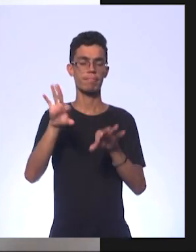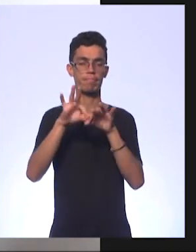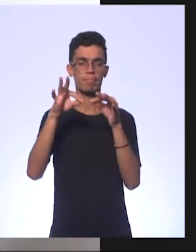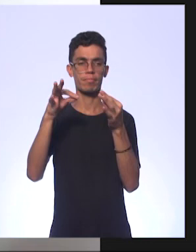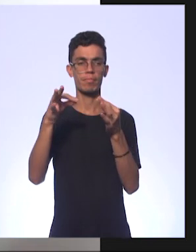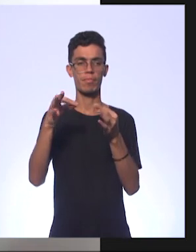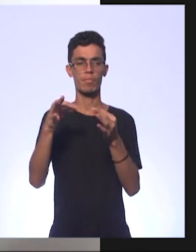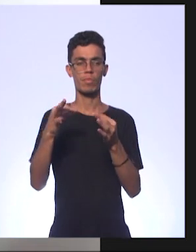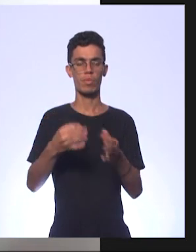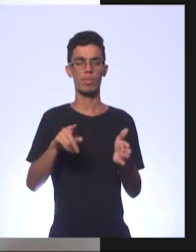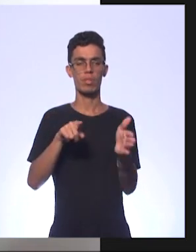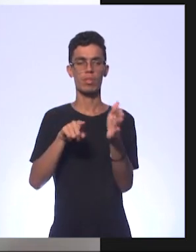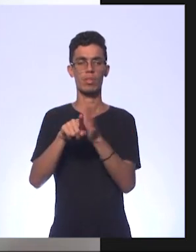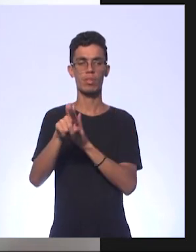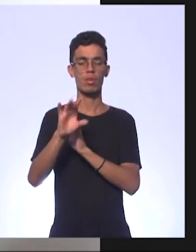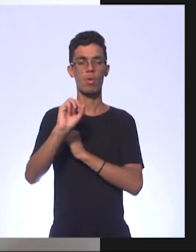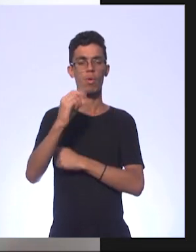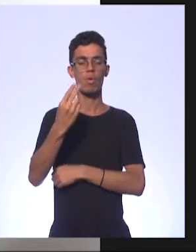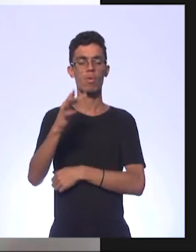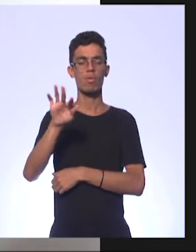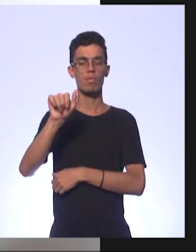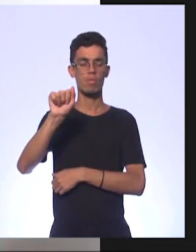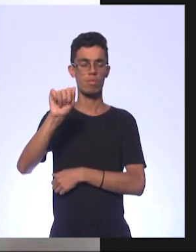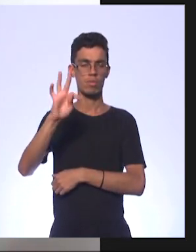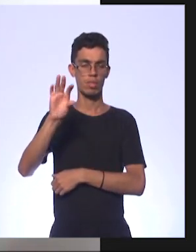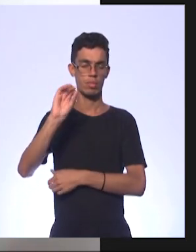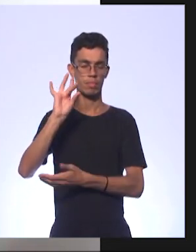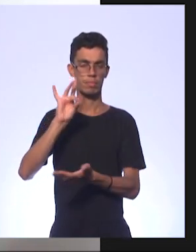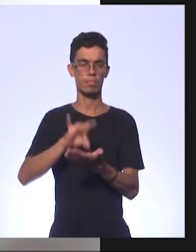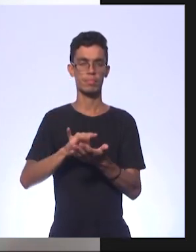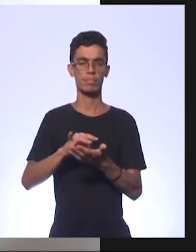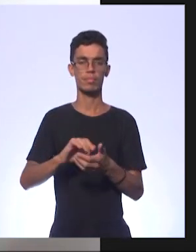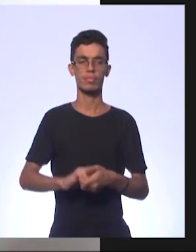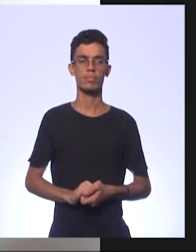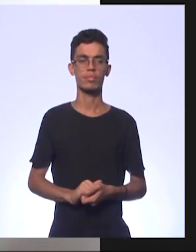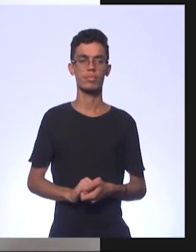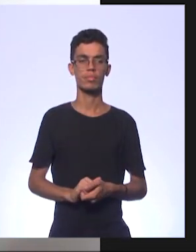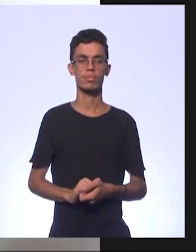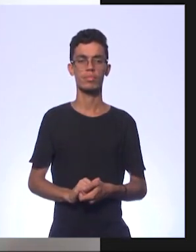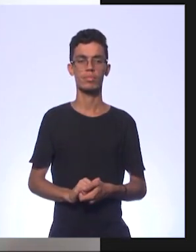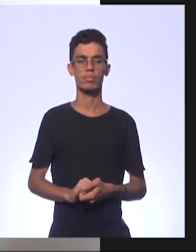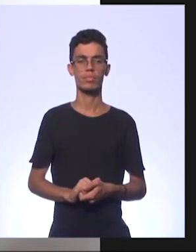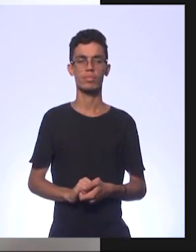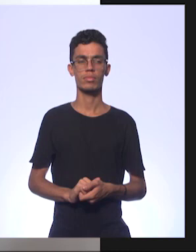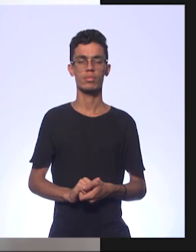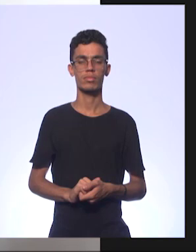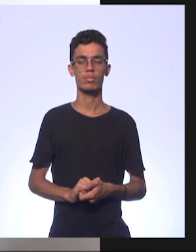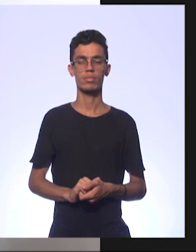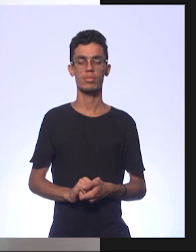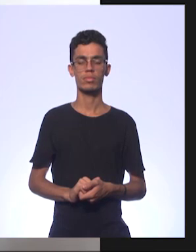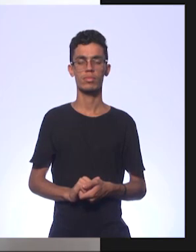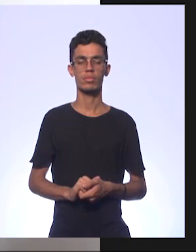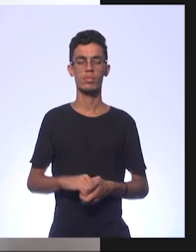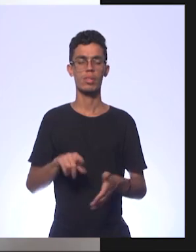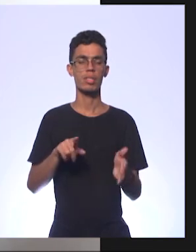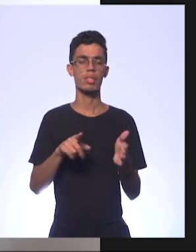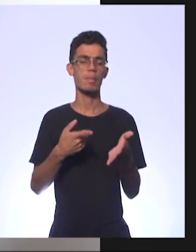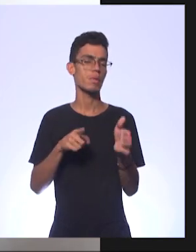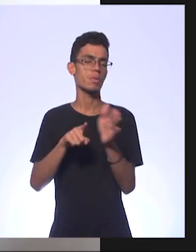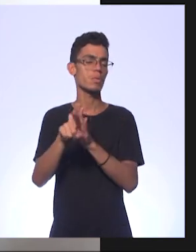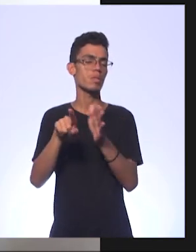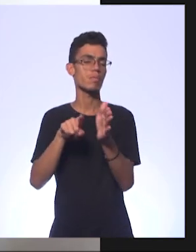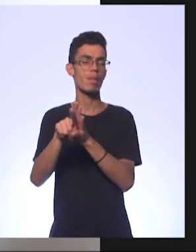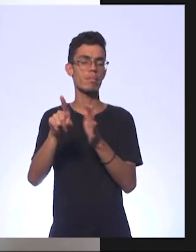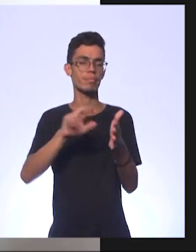a questão que te pergunta um fato. Né? Depois, a questão um pouquinho diferente, ela pergunta vários